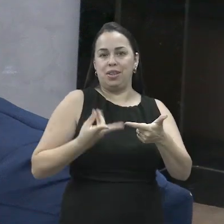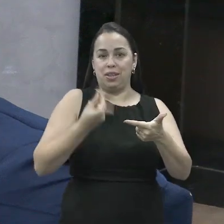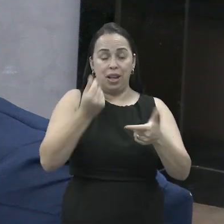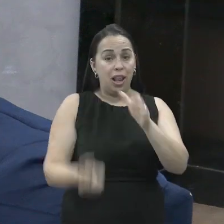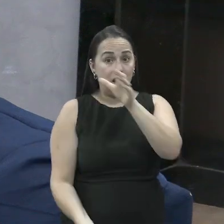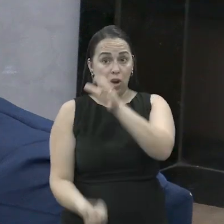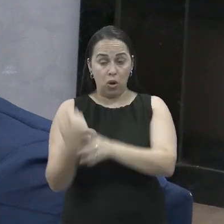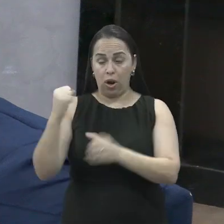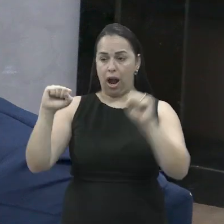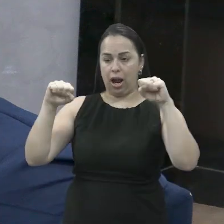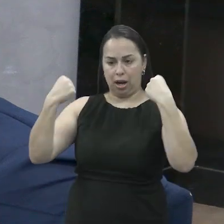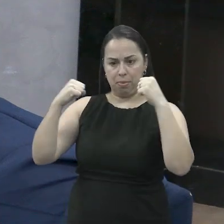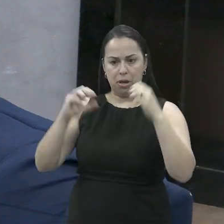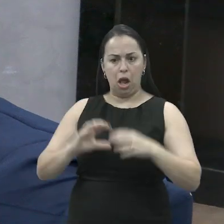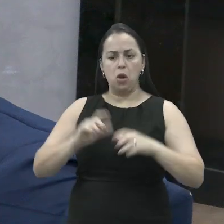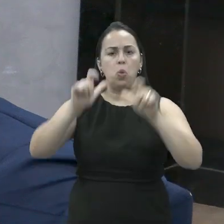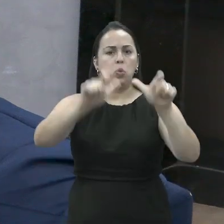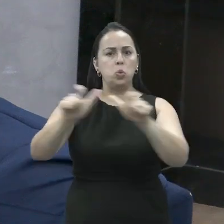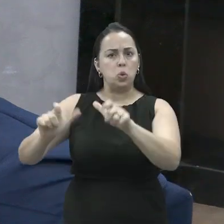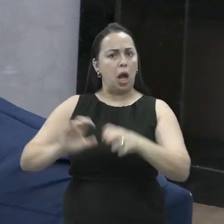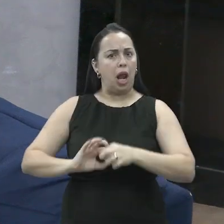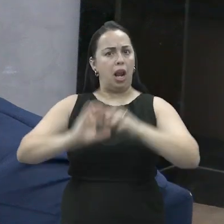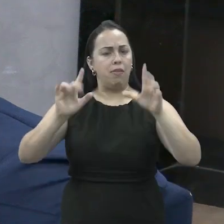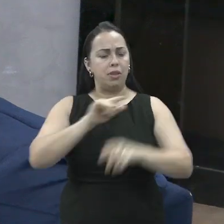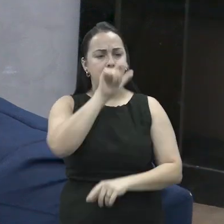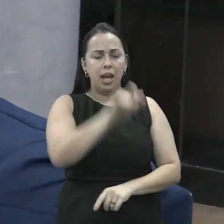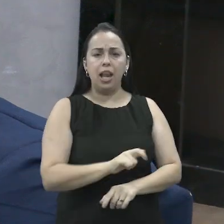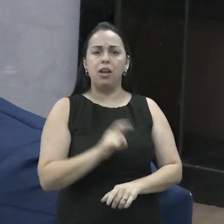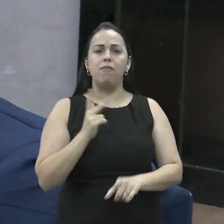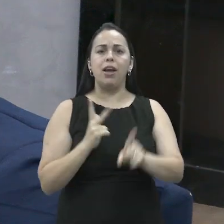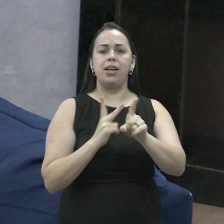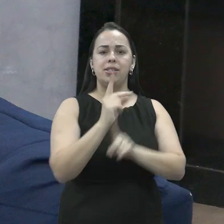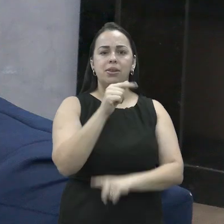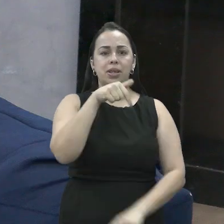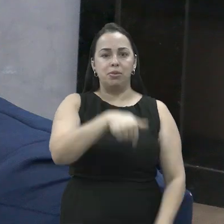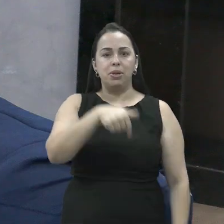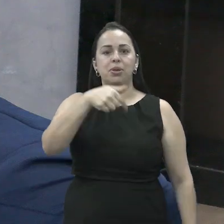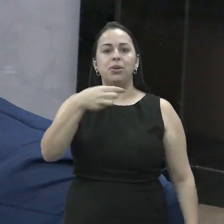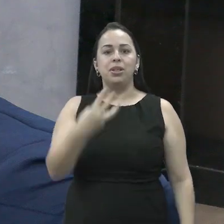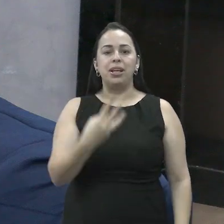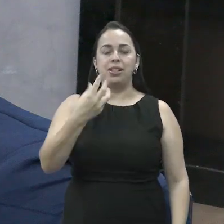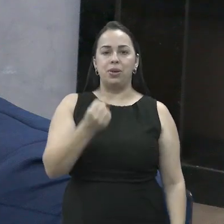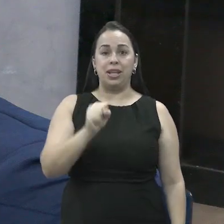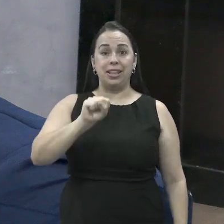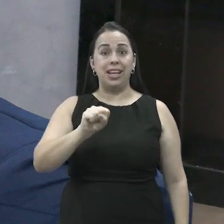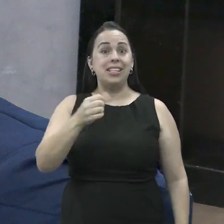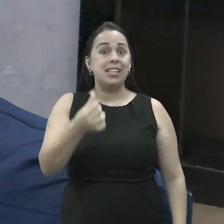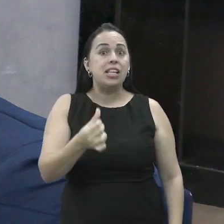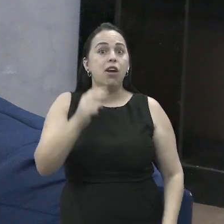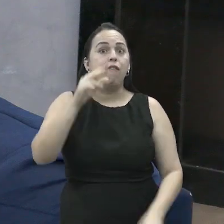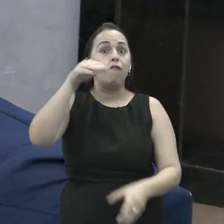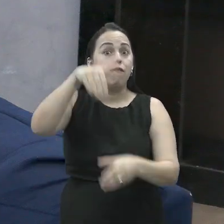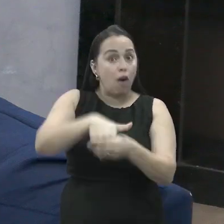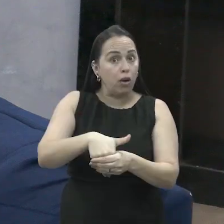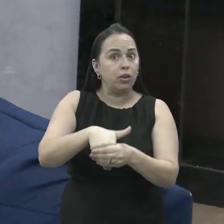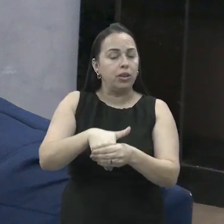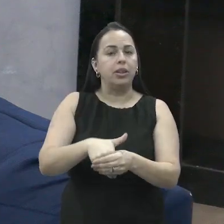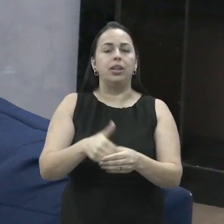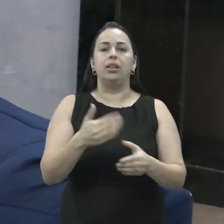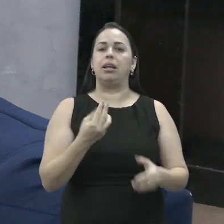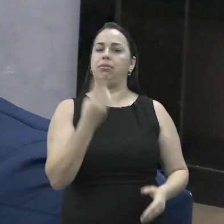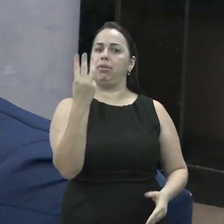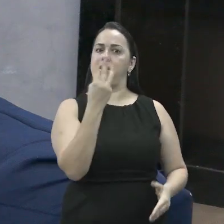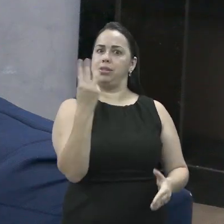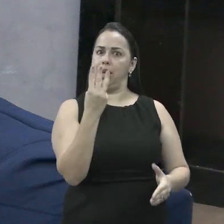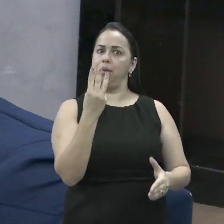Conhecido pela implantação das academias ao ar livre em São José dos Campos, ele foi reeleito com 7.386 votos